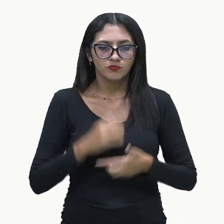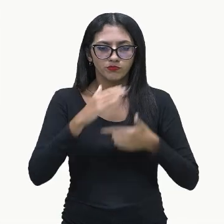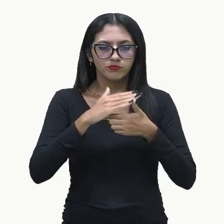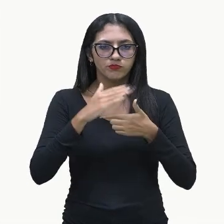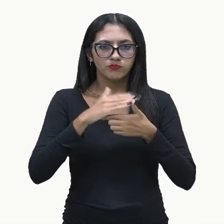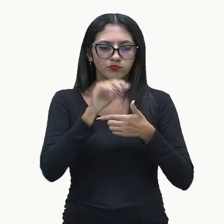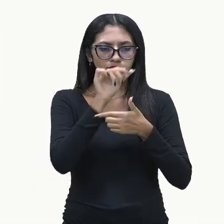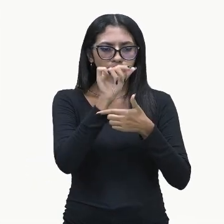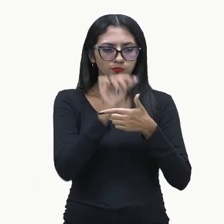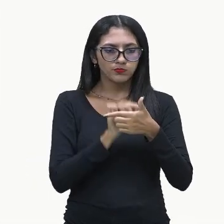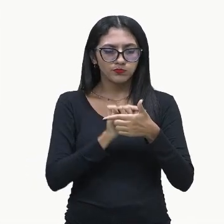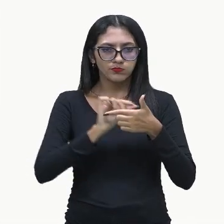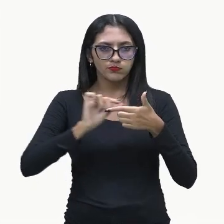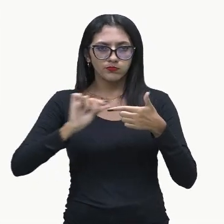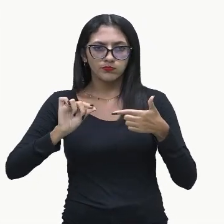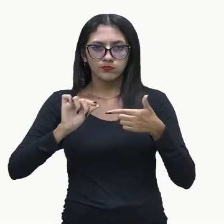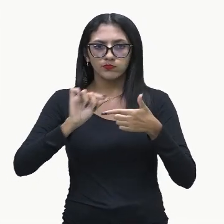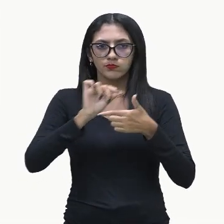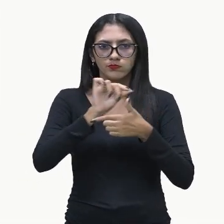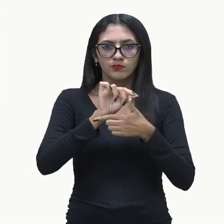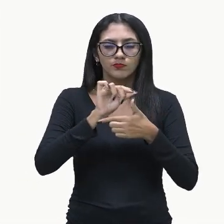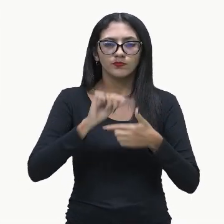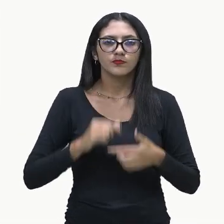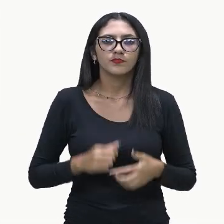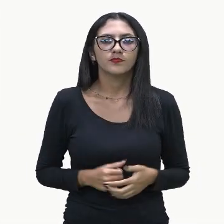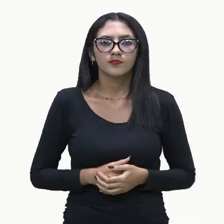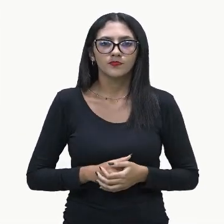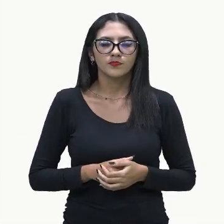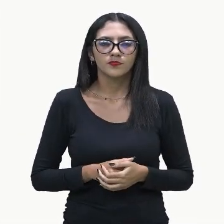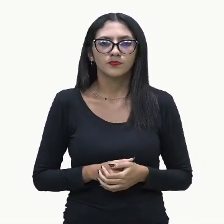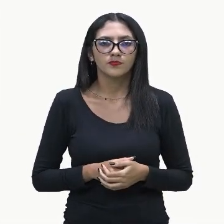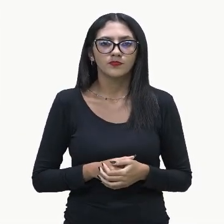retângulo, tá?